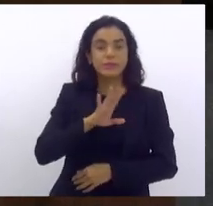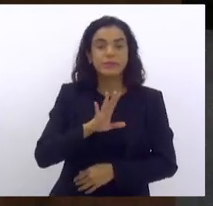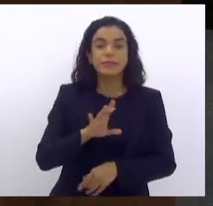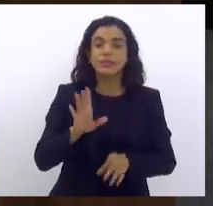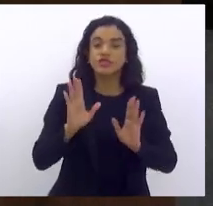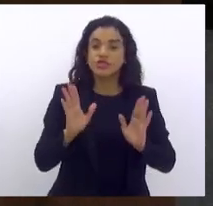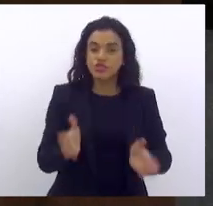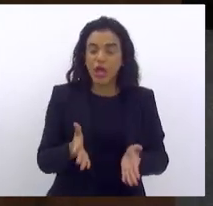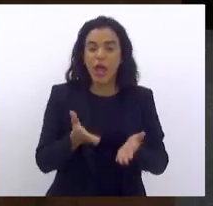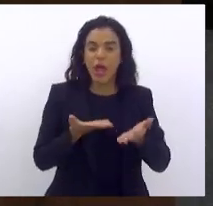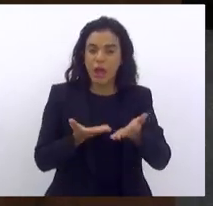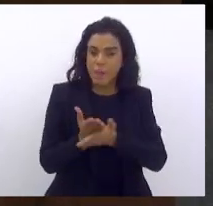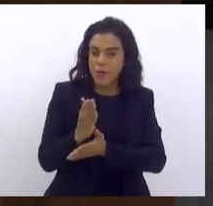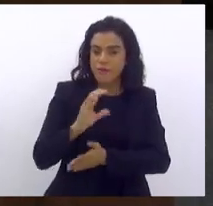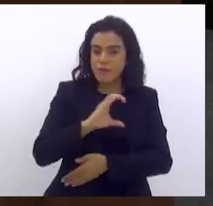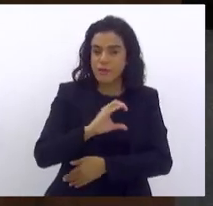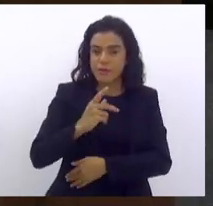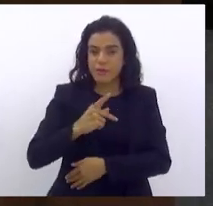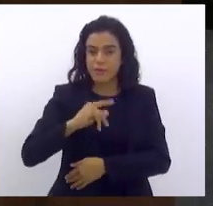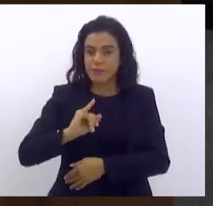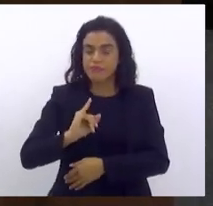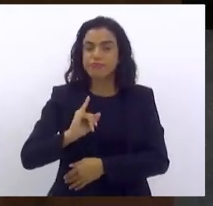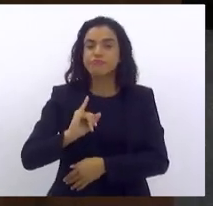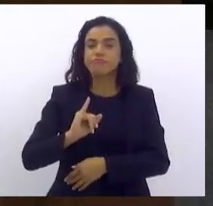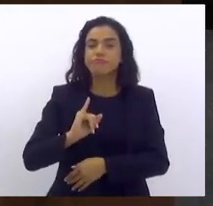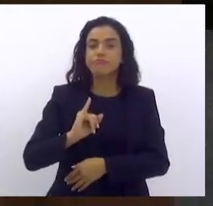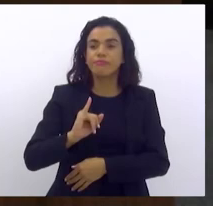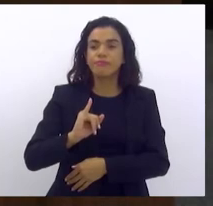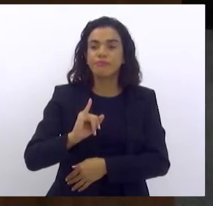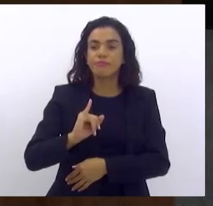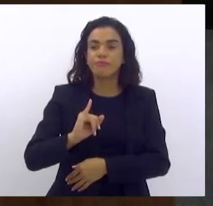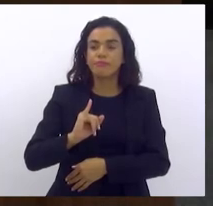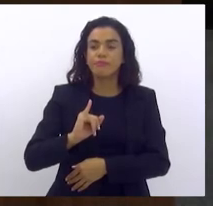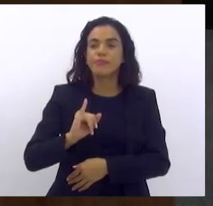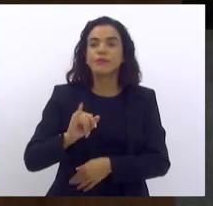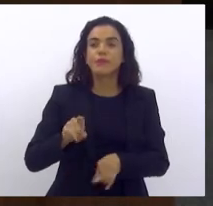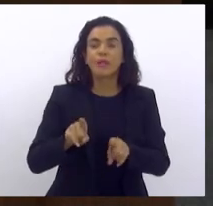inclusive, aprovamos na CPI a ida à